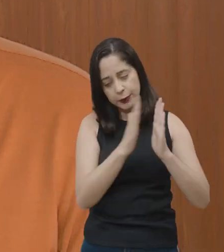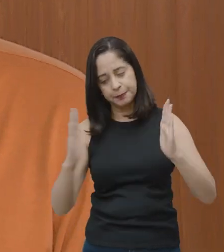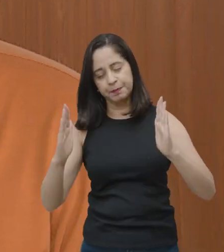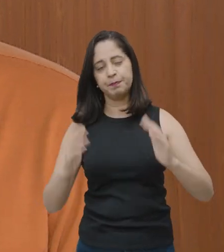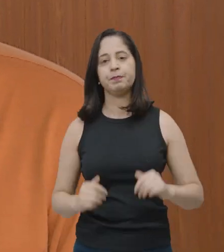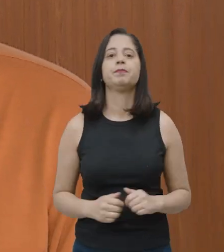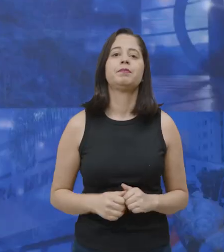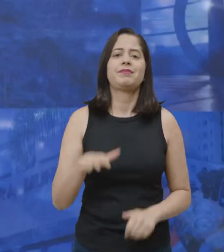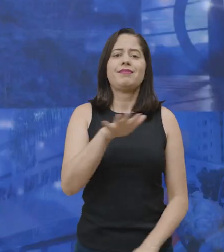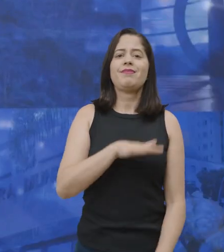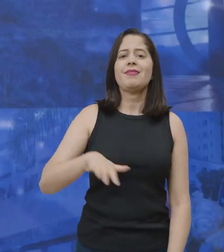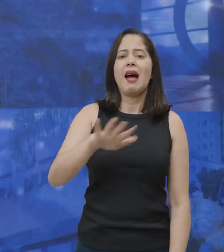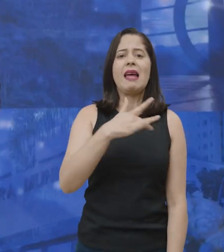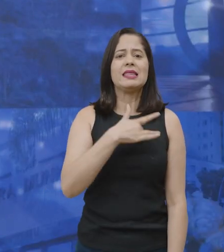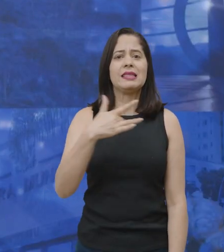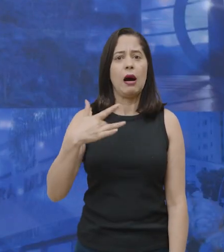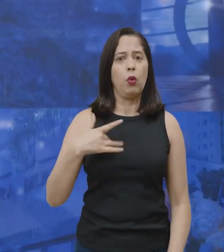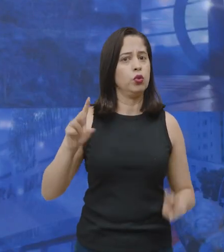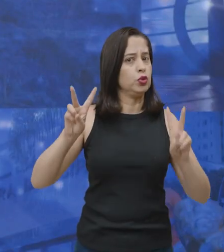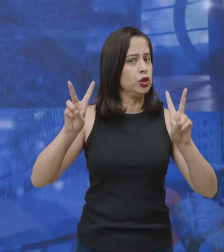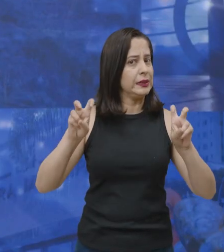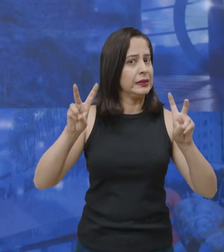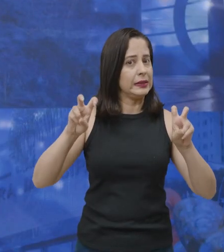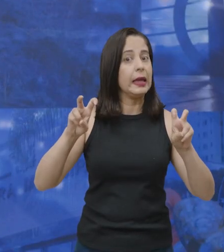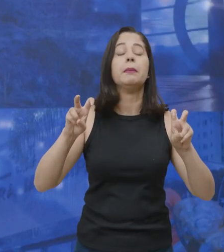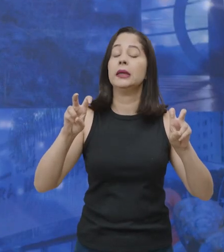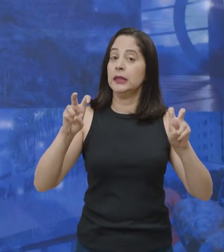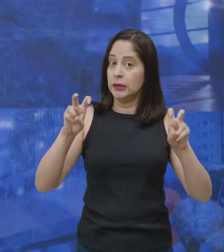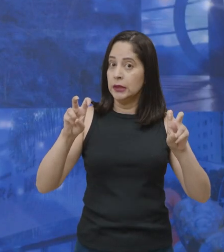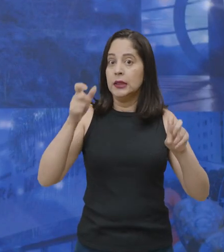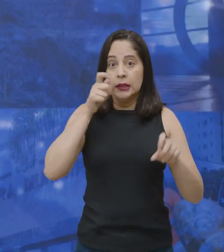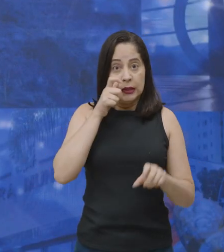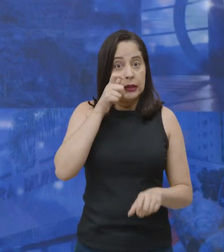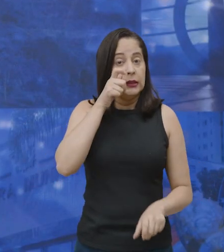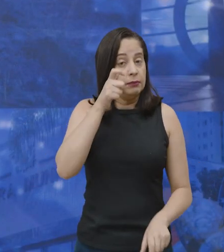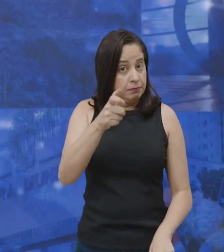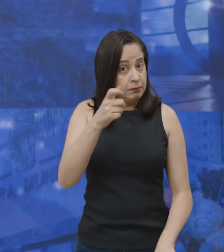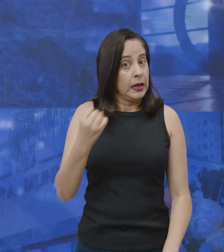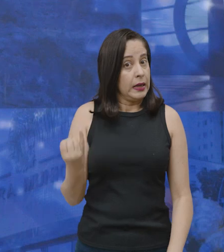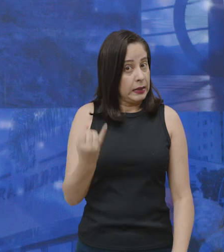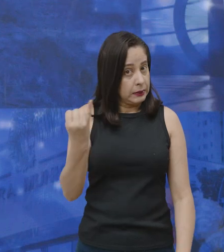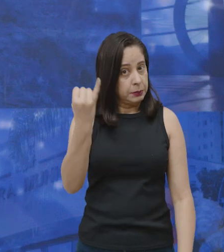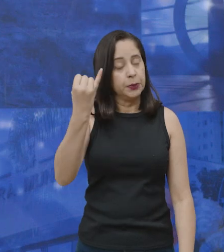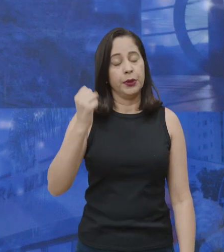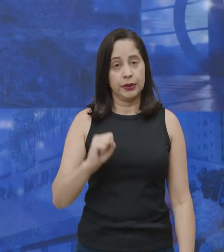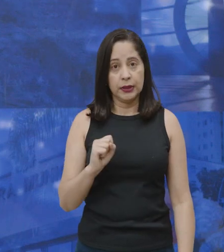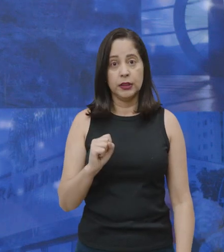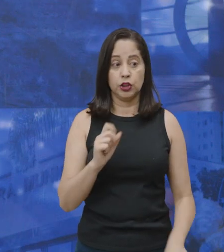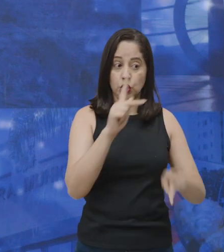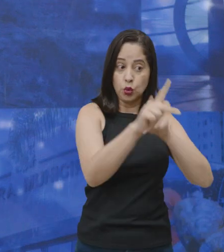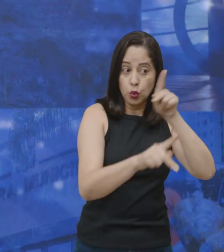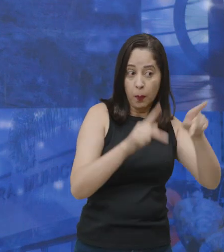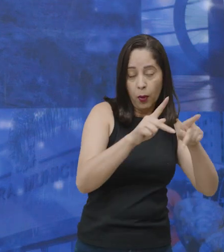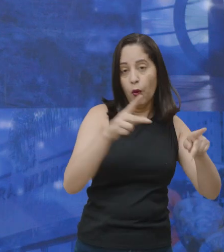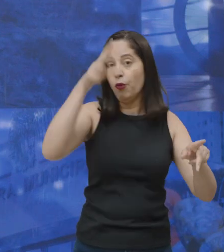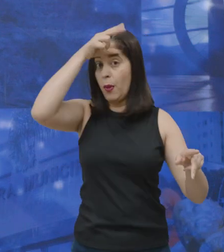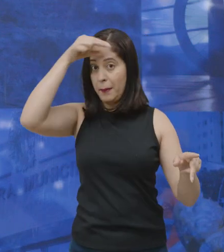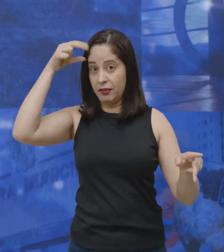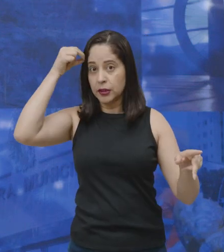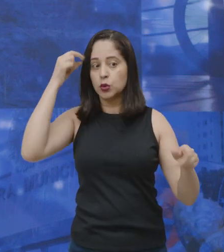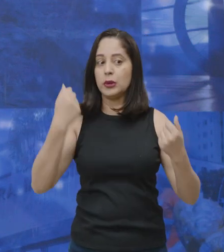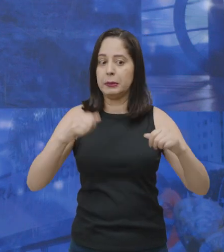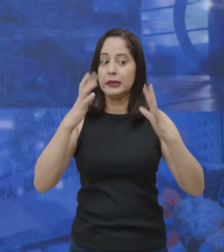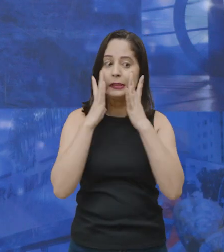ali do processo legislativo. A saúde é sempre um assunto que demanda muita atenção do poder público e também da